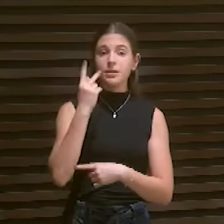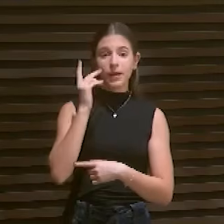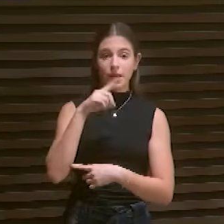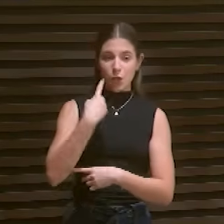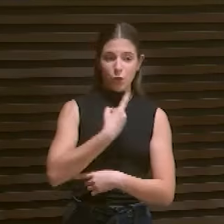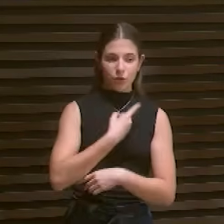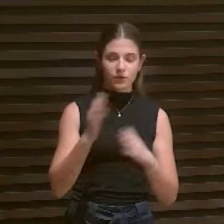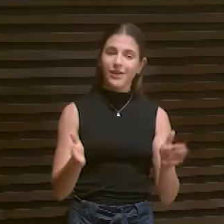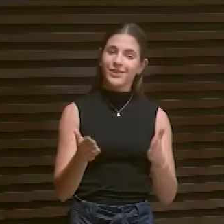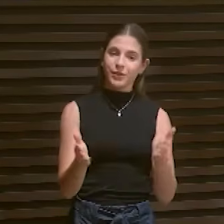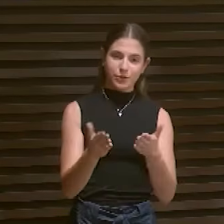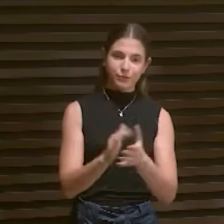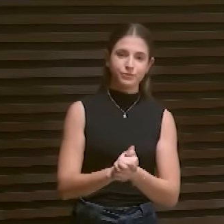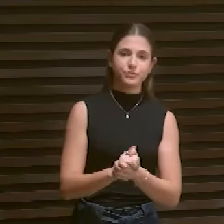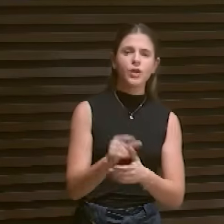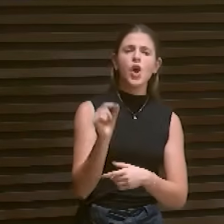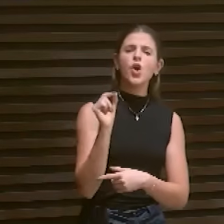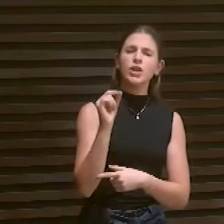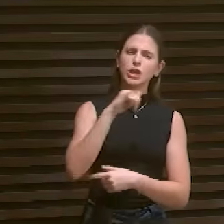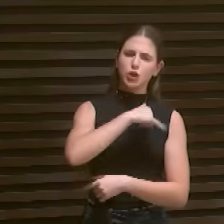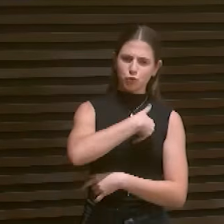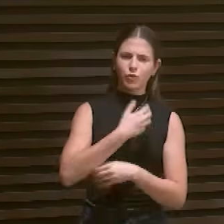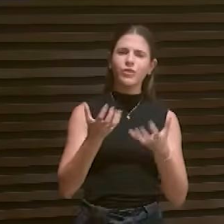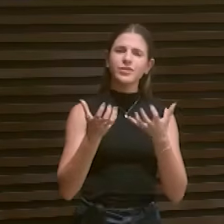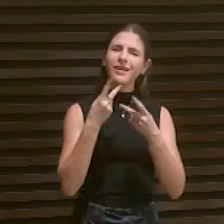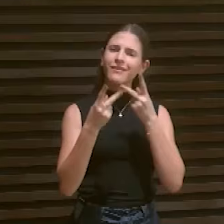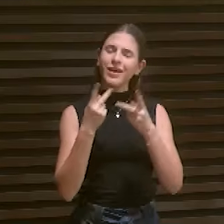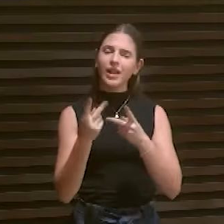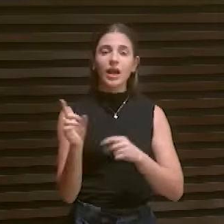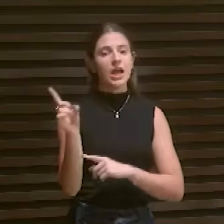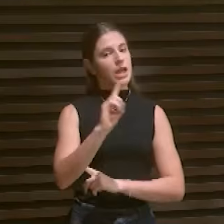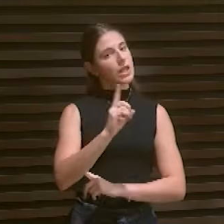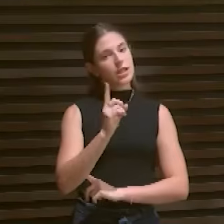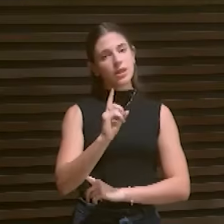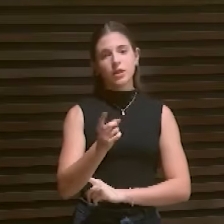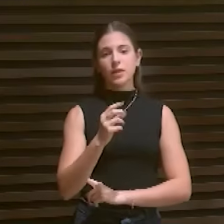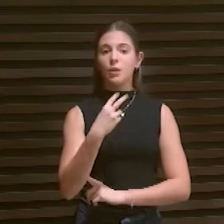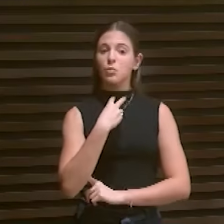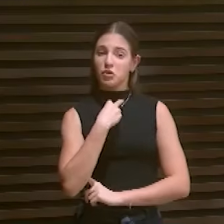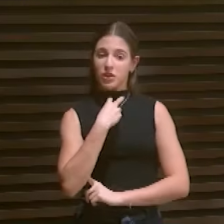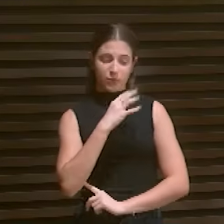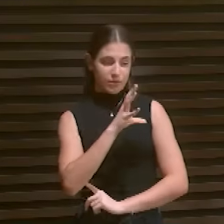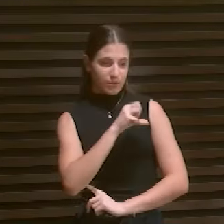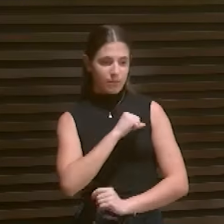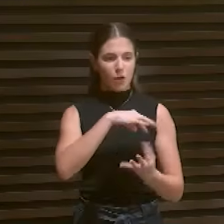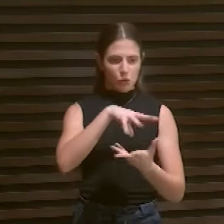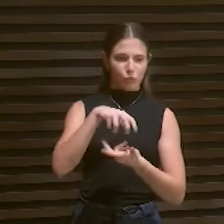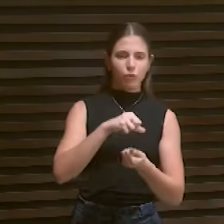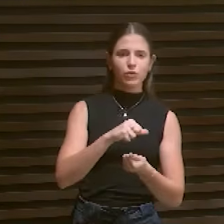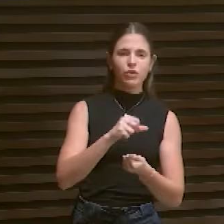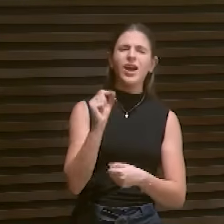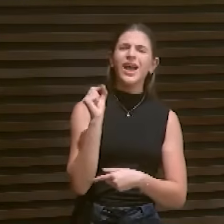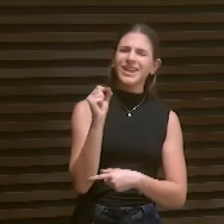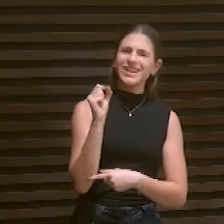edificação. O que João então quer dizer quando ele afirma: não devemos amar o mundo? O que há de